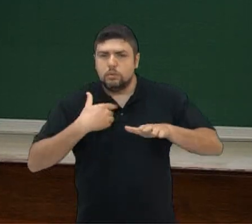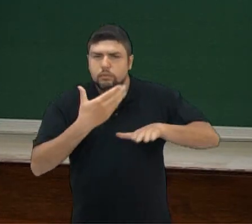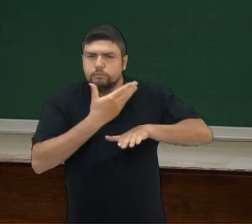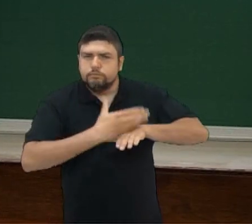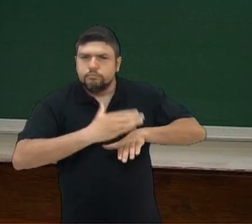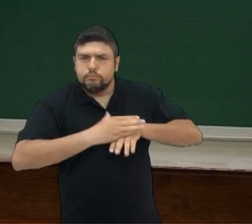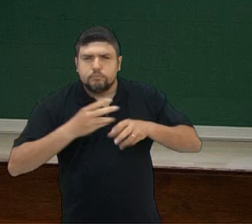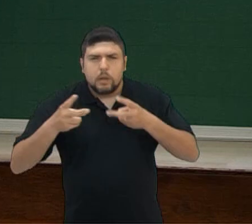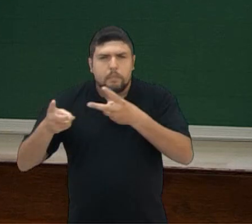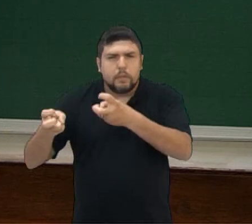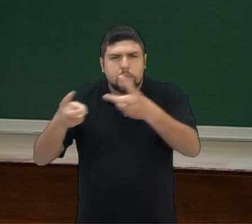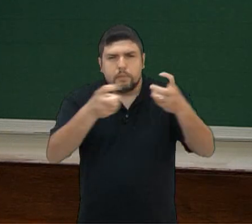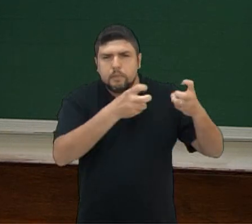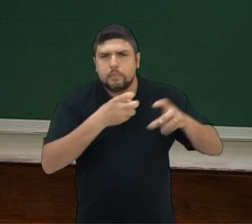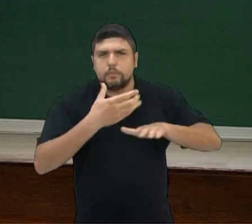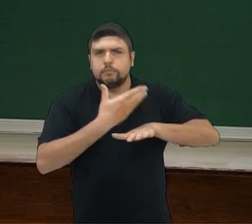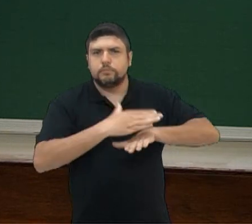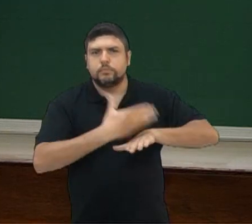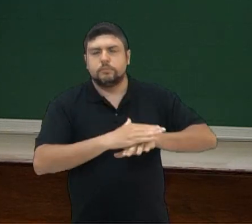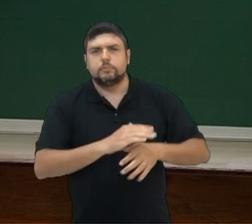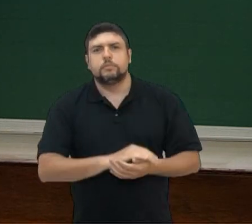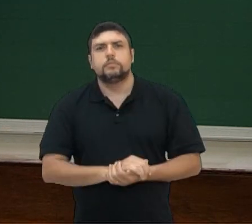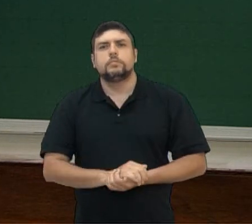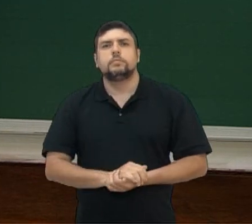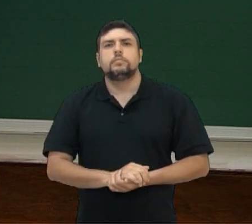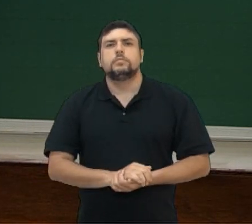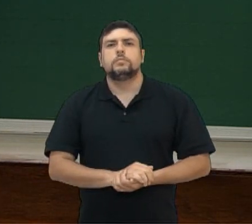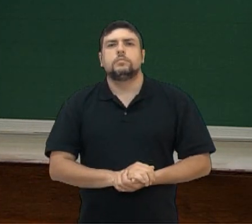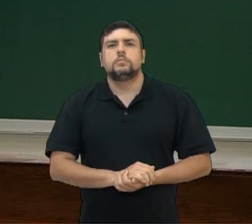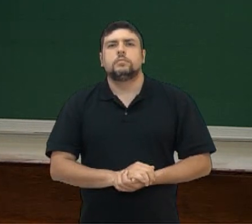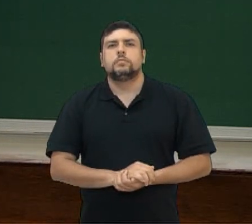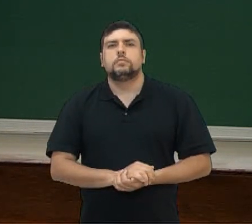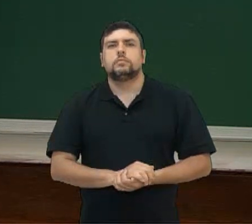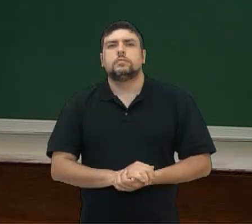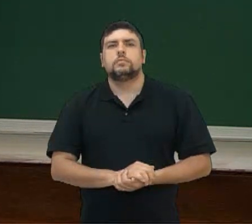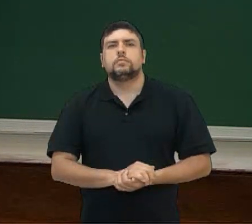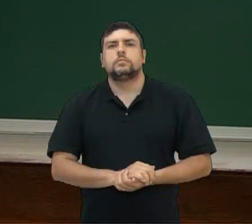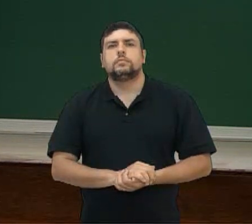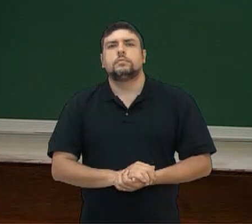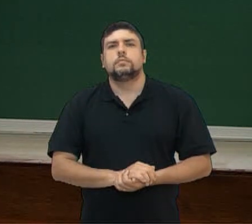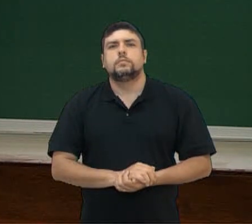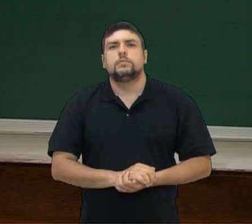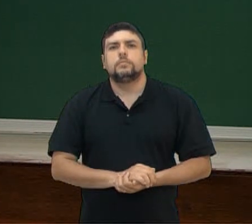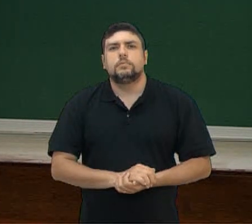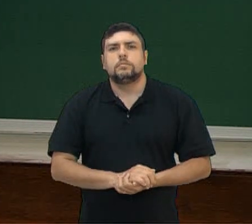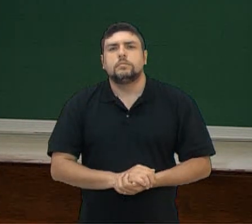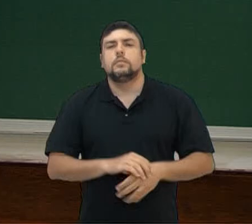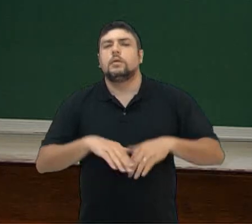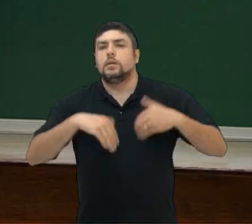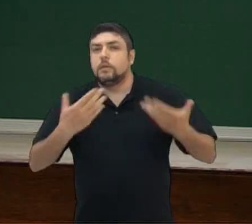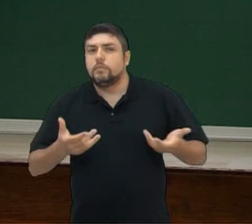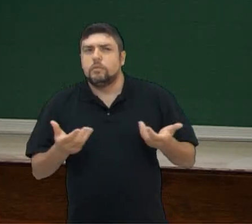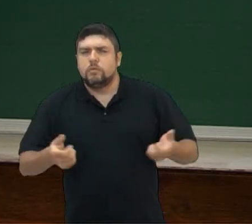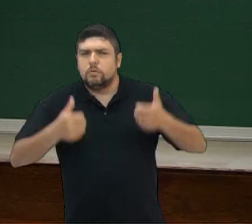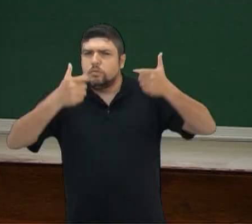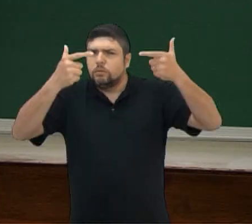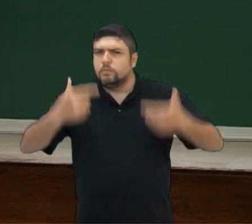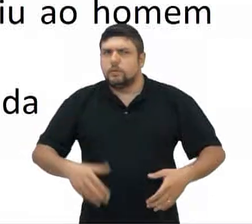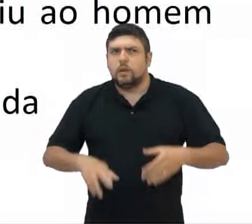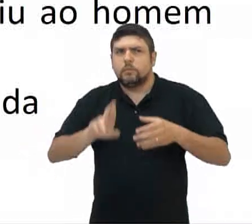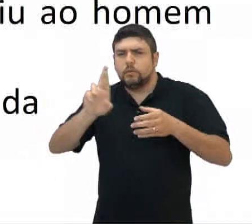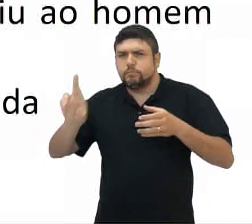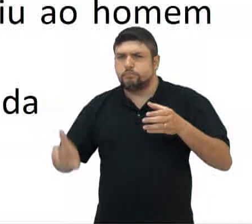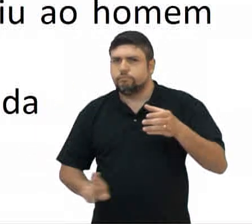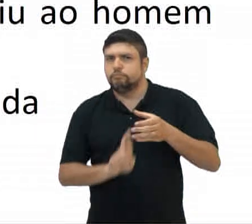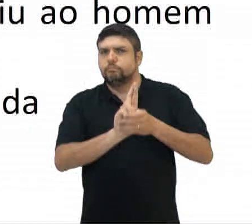observação. Então, vamos lá. A importância da experiência... já falei isso. Vamos falar do Renascimento agora. Uma de